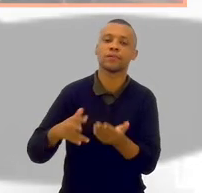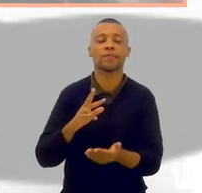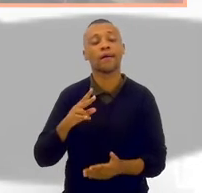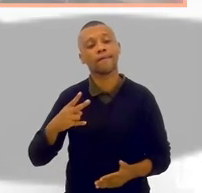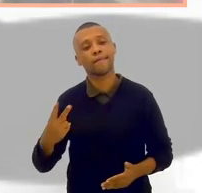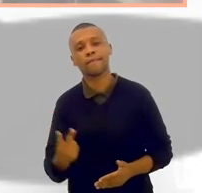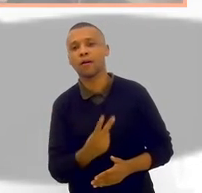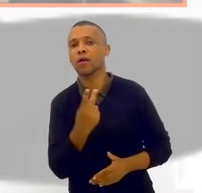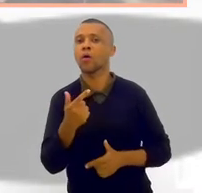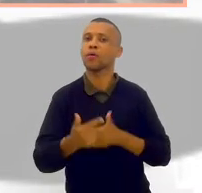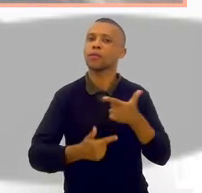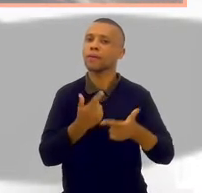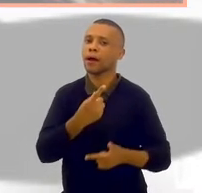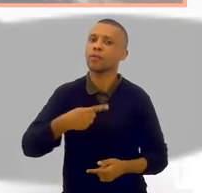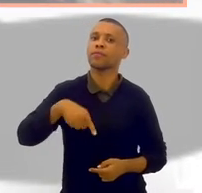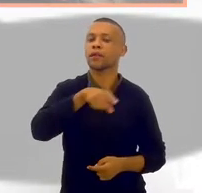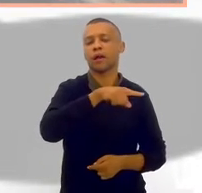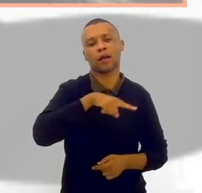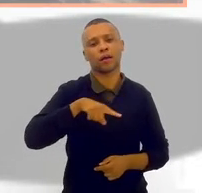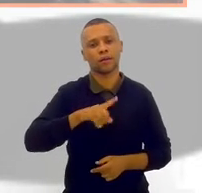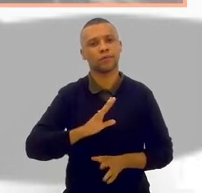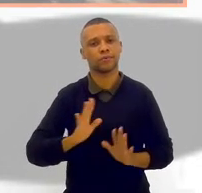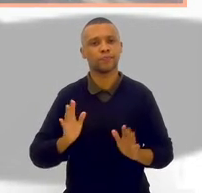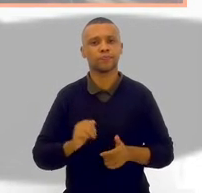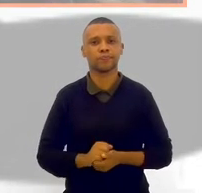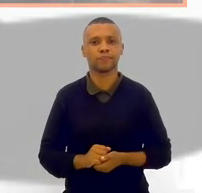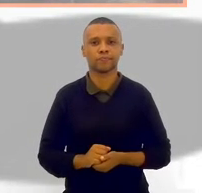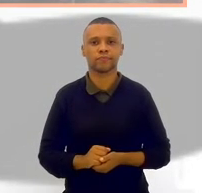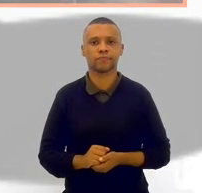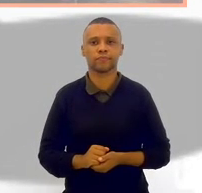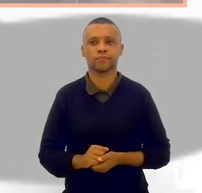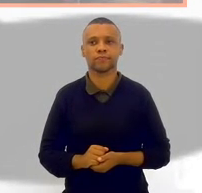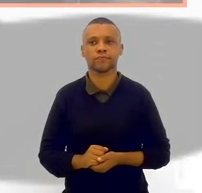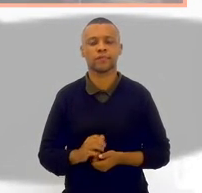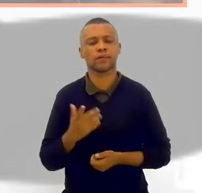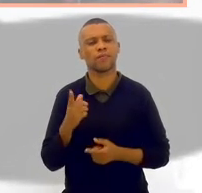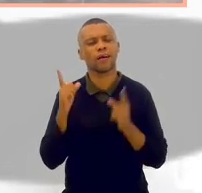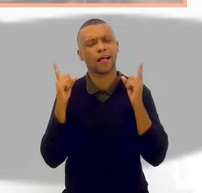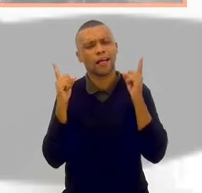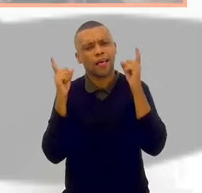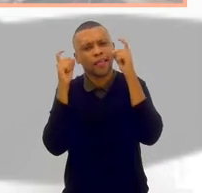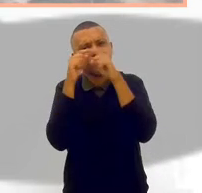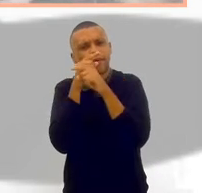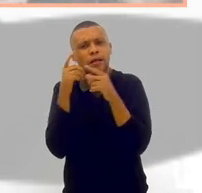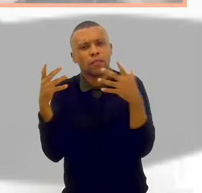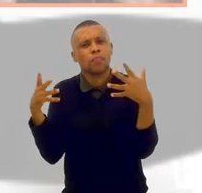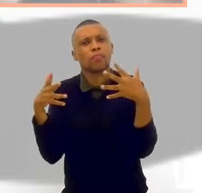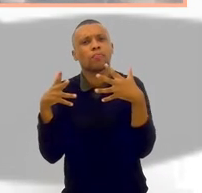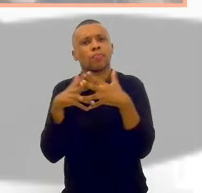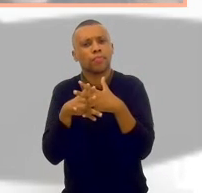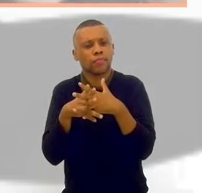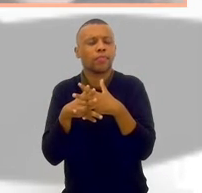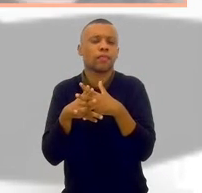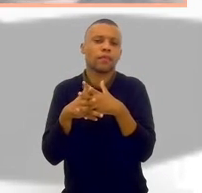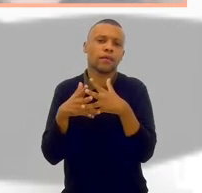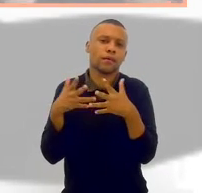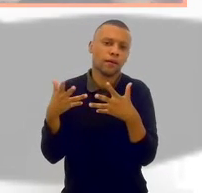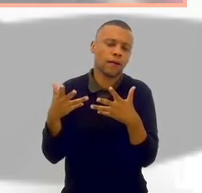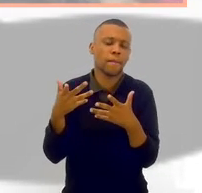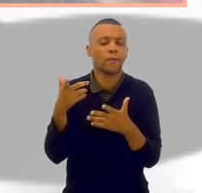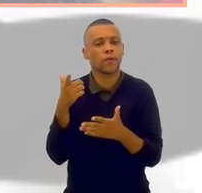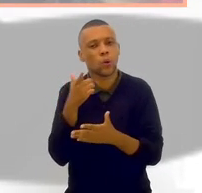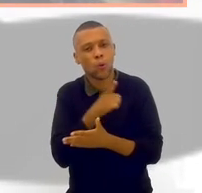vai valorizar mais o trabalho delas. Então, como foi aquela dificuldade na época, dificuldade